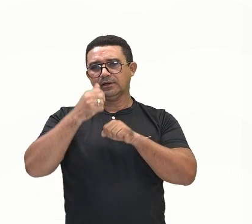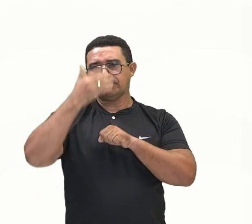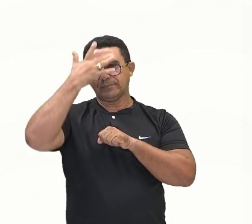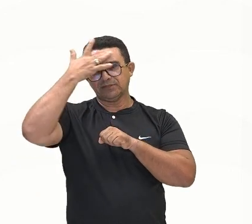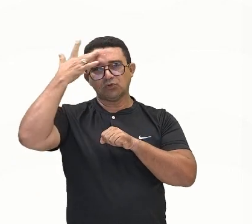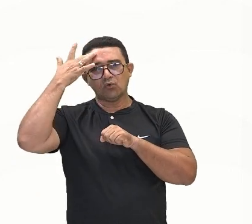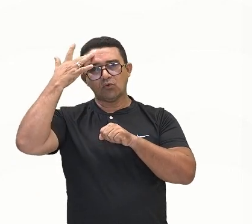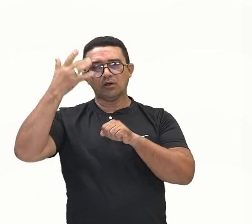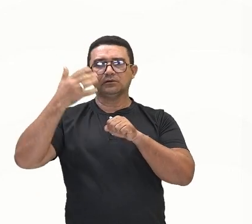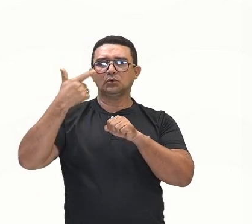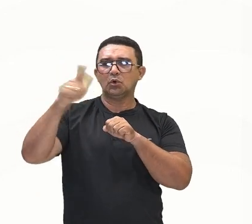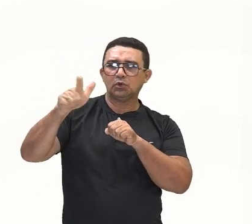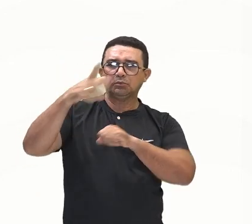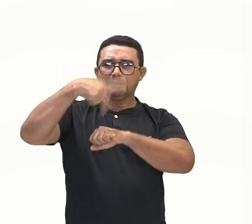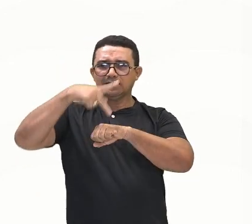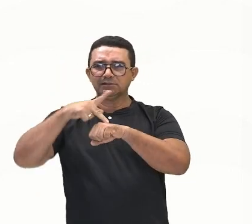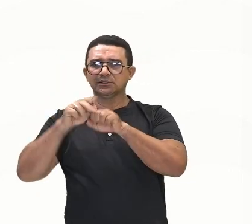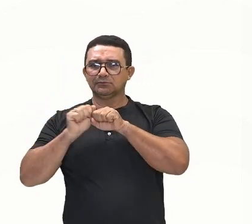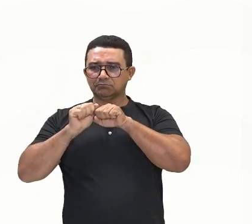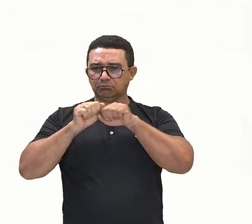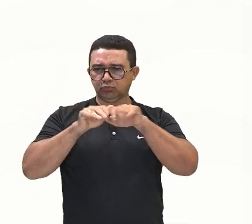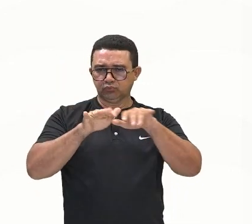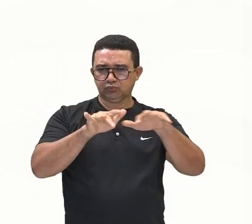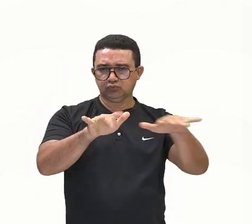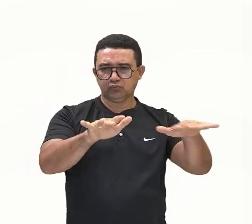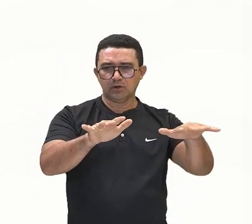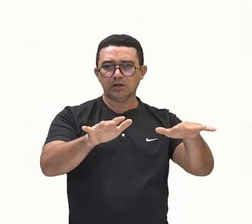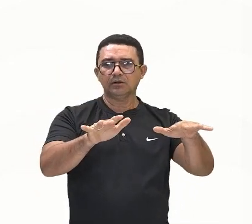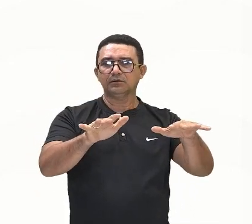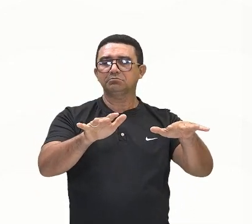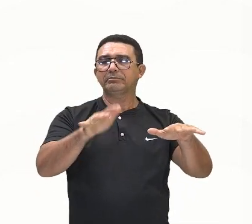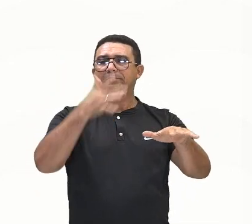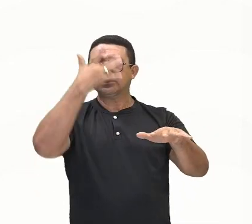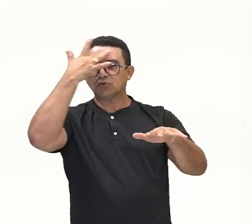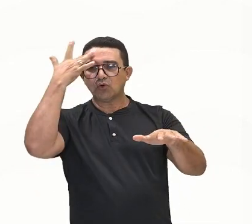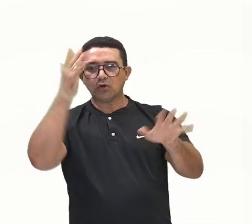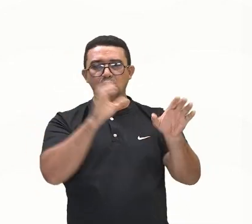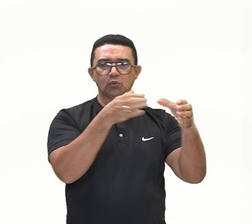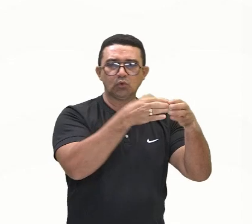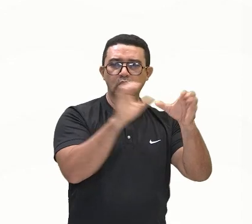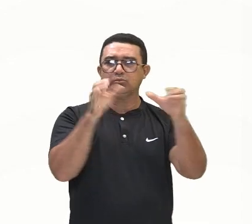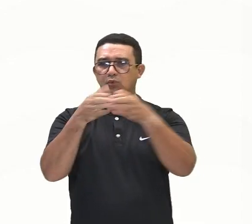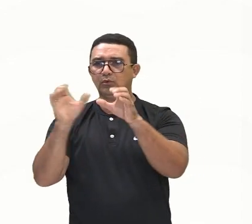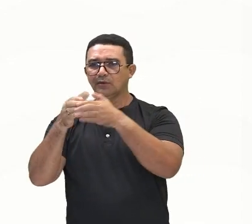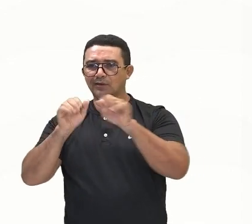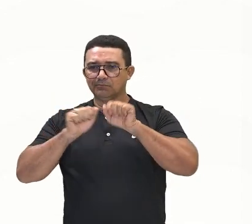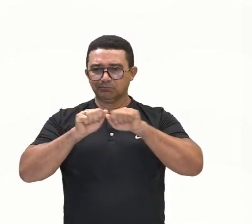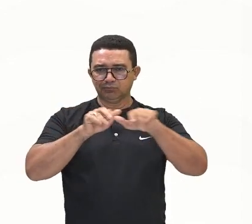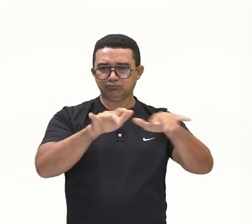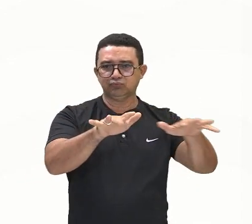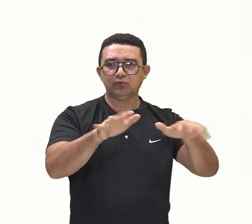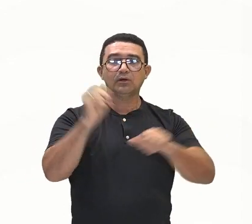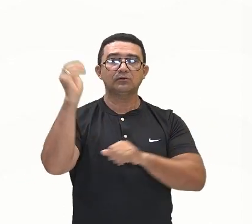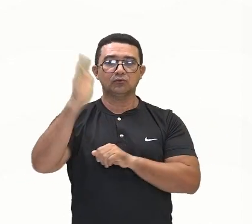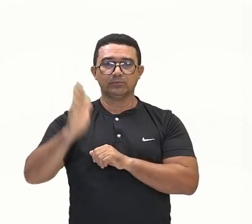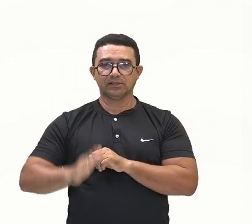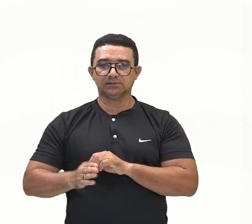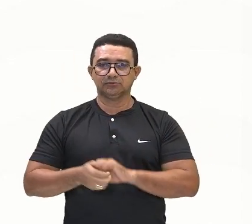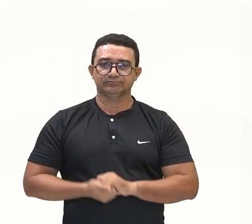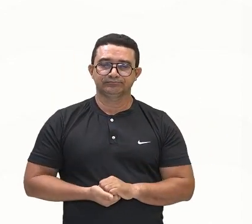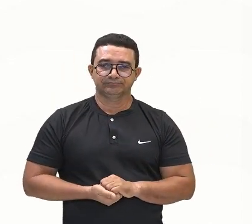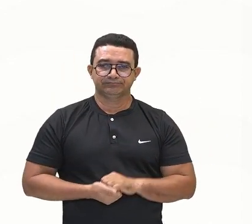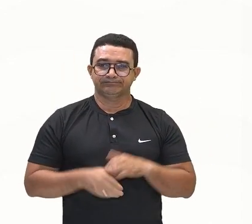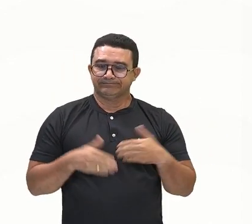se distribuíram. Não quer dizer que apenas estes grupos foram para aqueles lugares. Quer dizer que